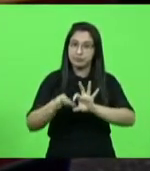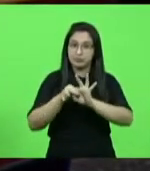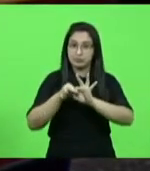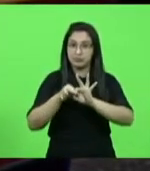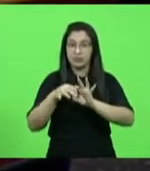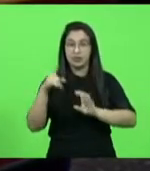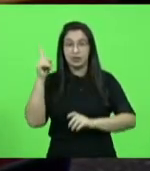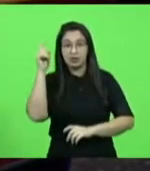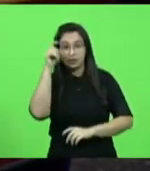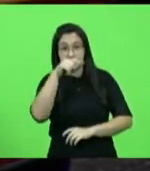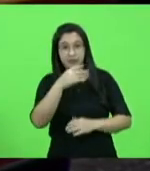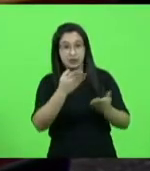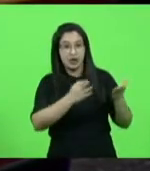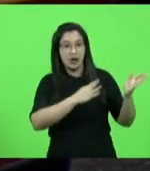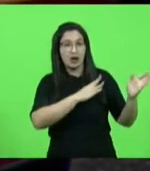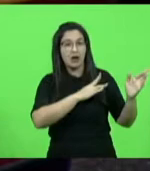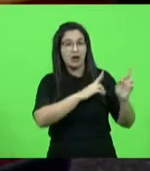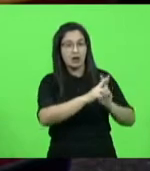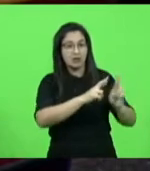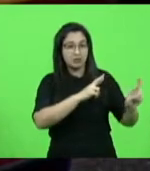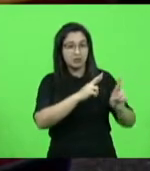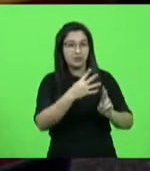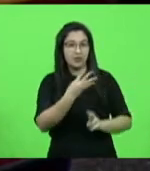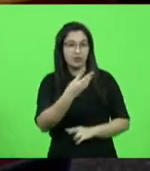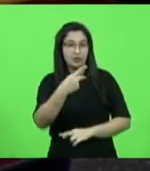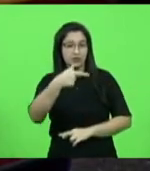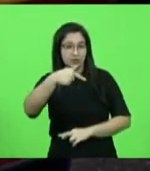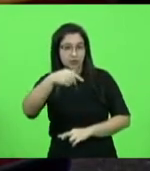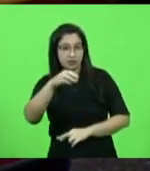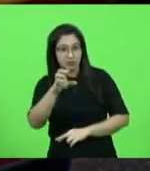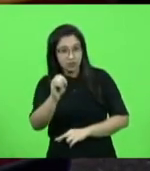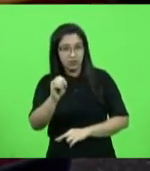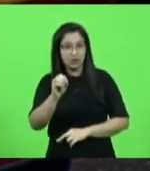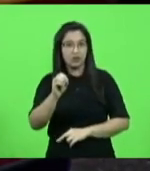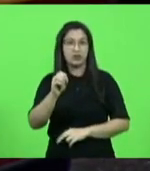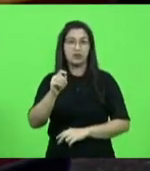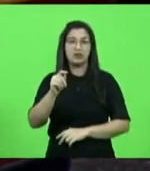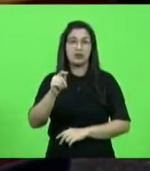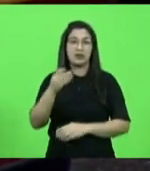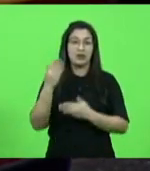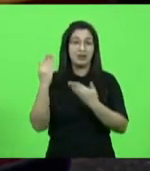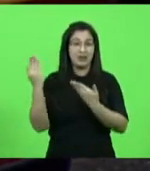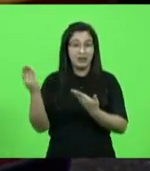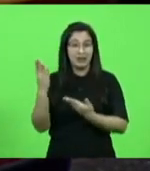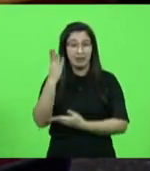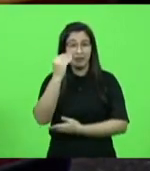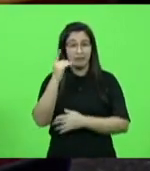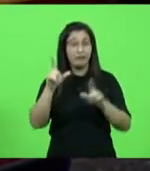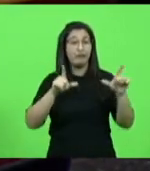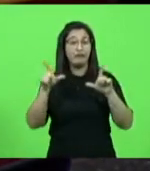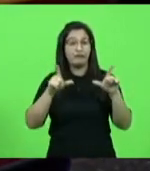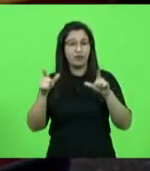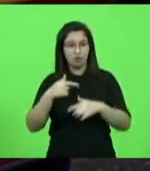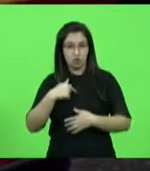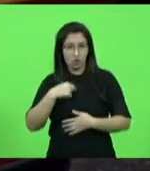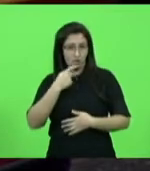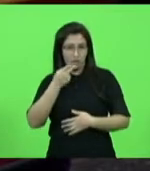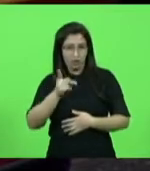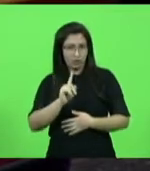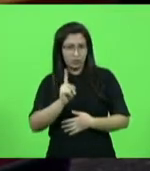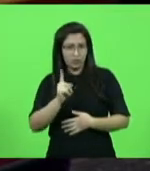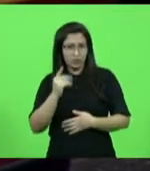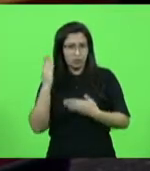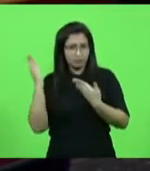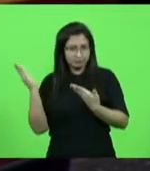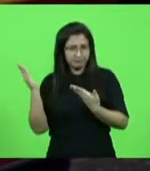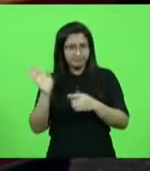que a nossa BR-470 está passando, está acabada, a imagem está aí, não sou eu que estou falando, todas